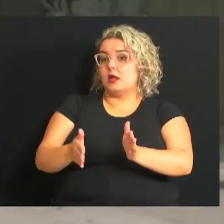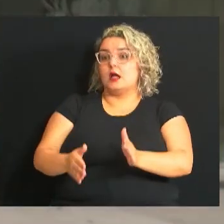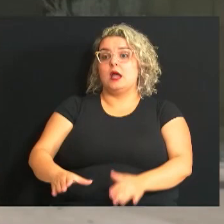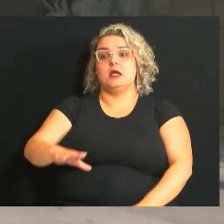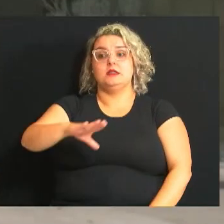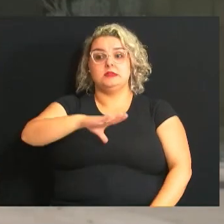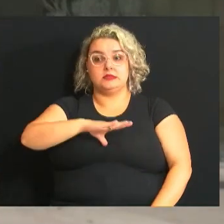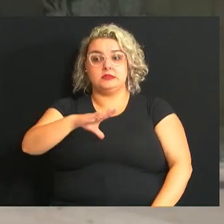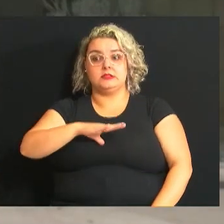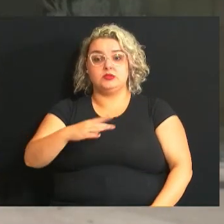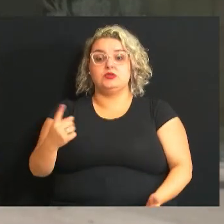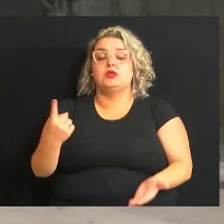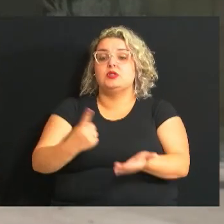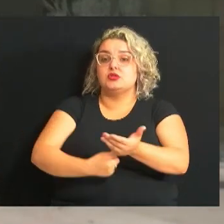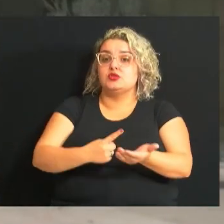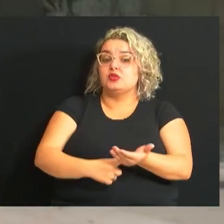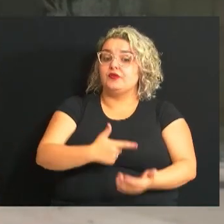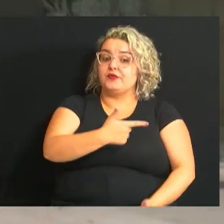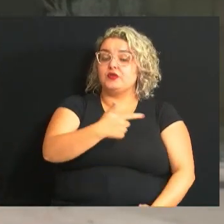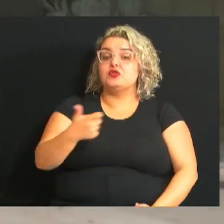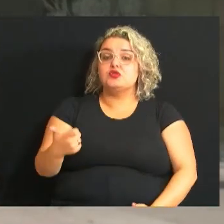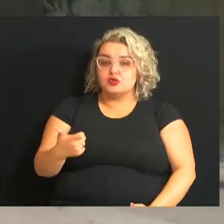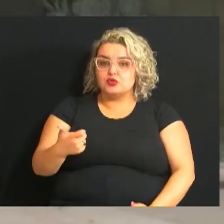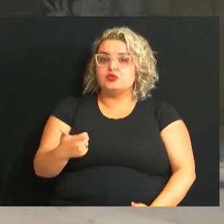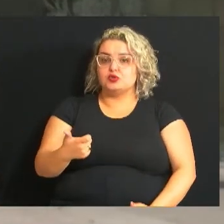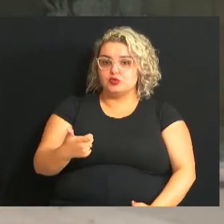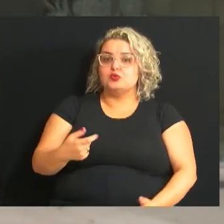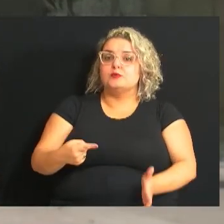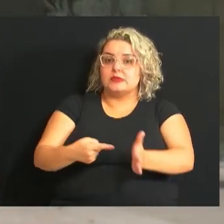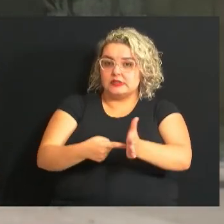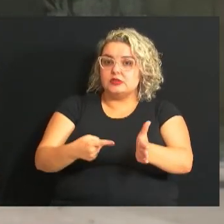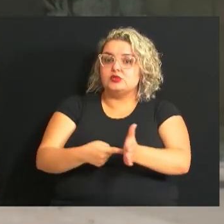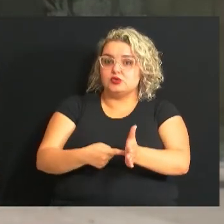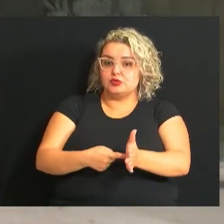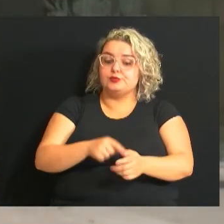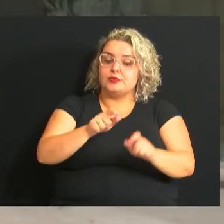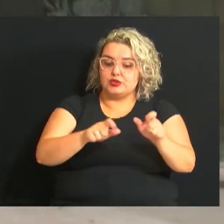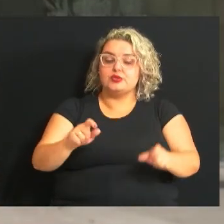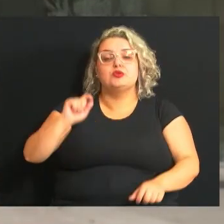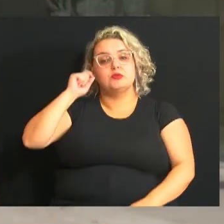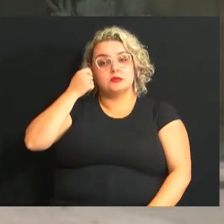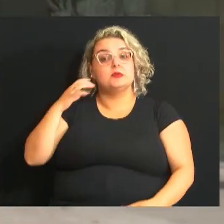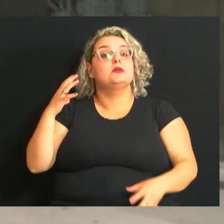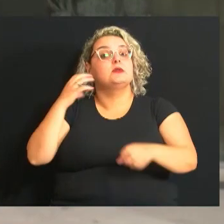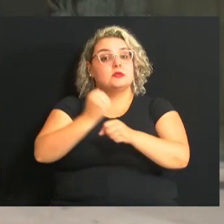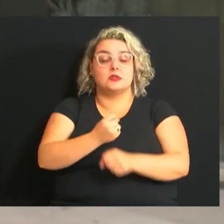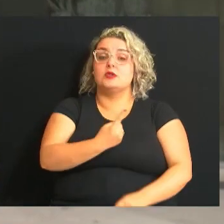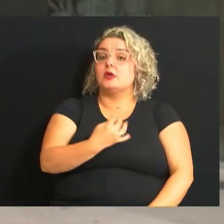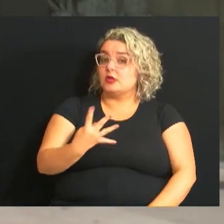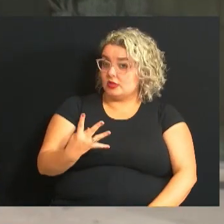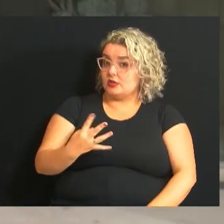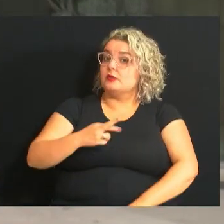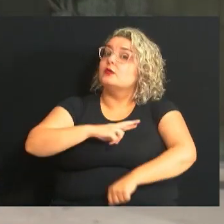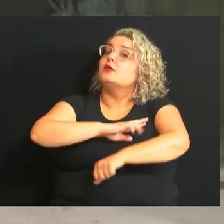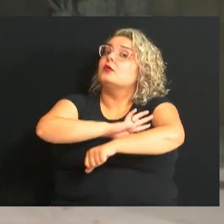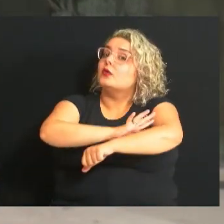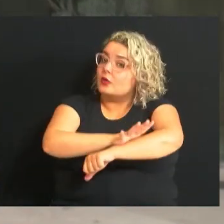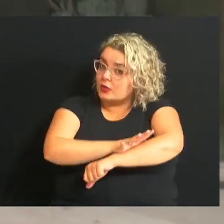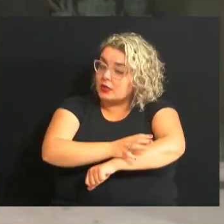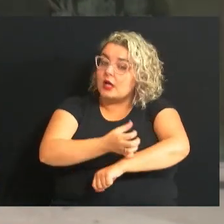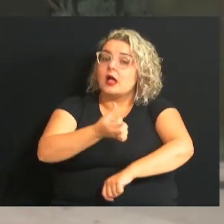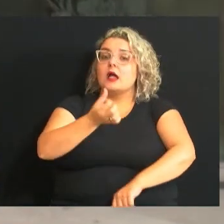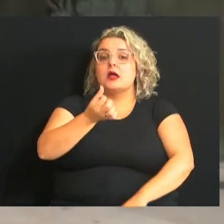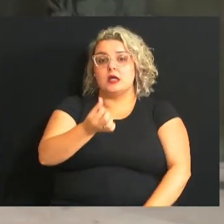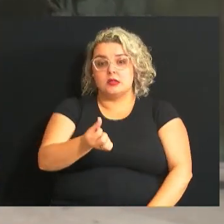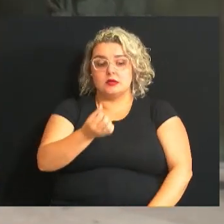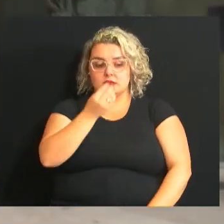casos de violência contra pessoas negras, sendo que deste total, 14 foram racismo, 6